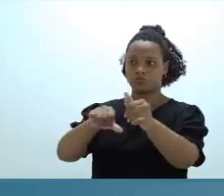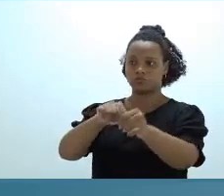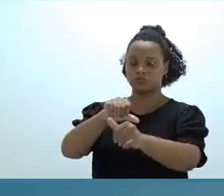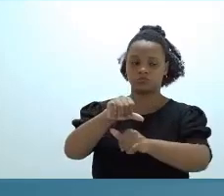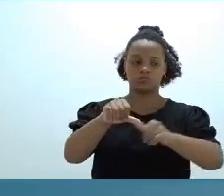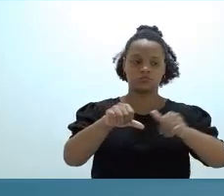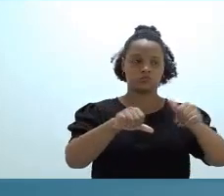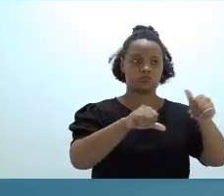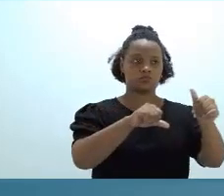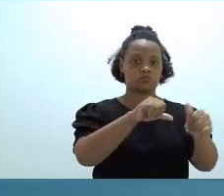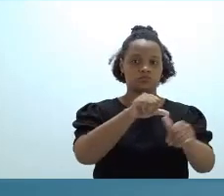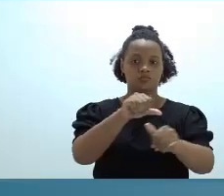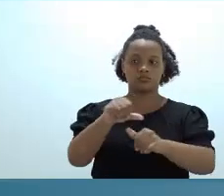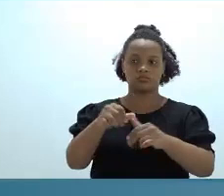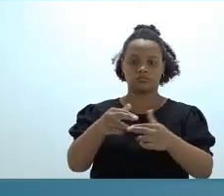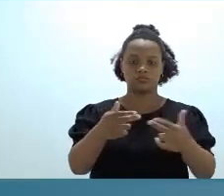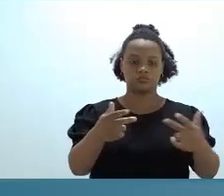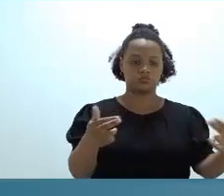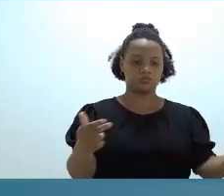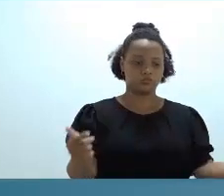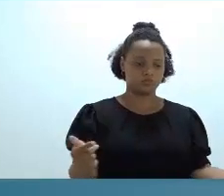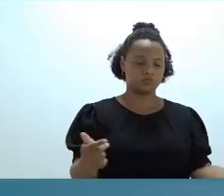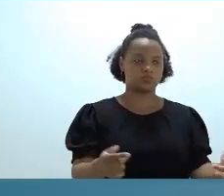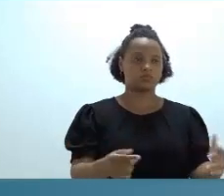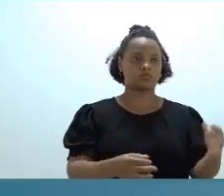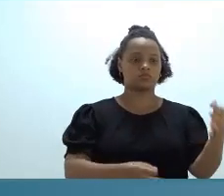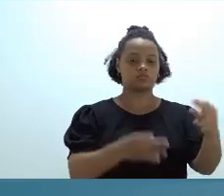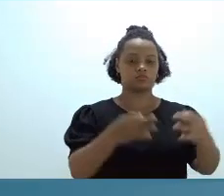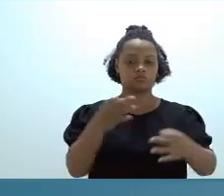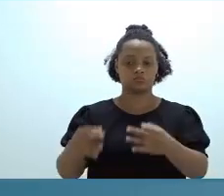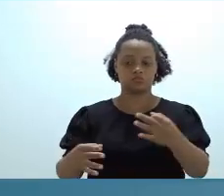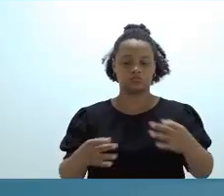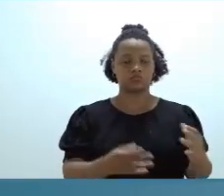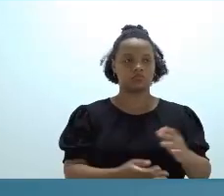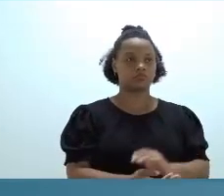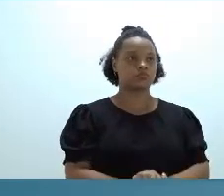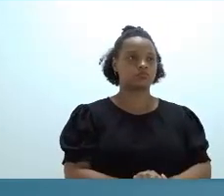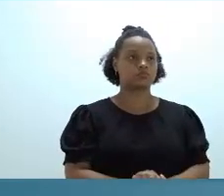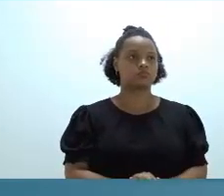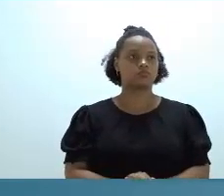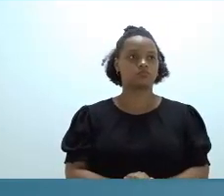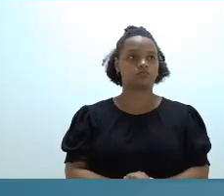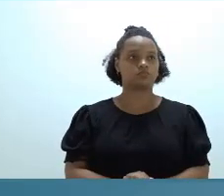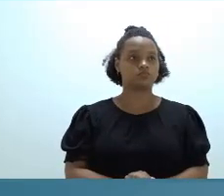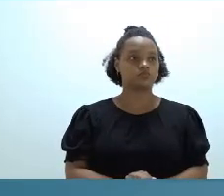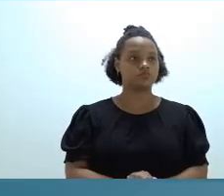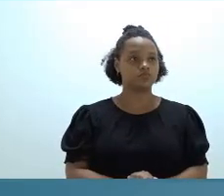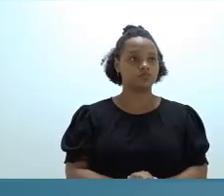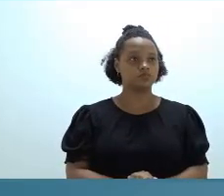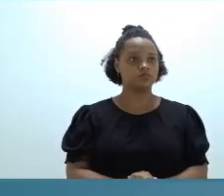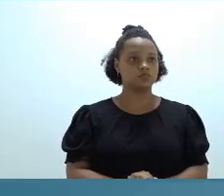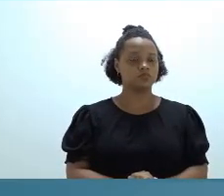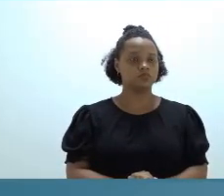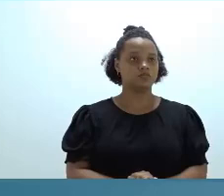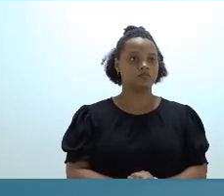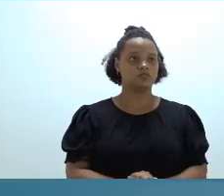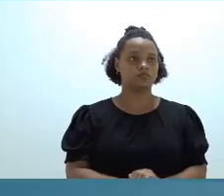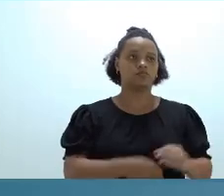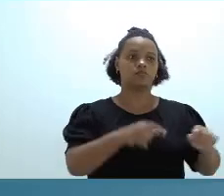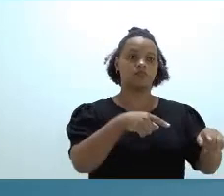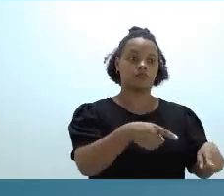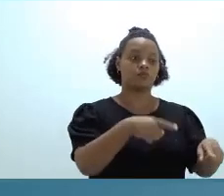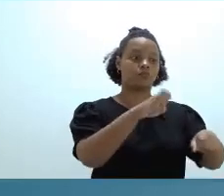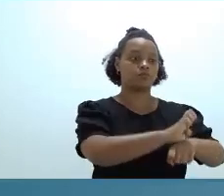unilateralmente a situação jurídica de terceiros. É nesse sentido que se diz que o Estado se